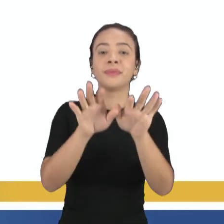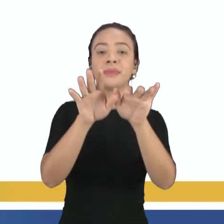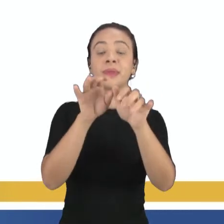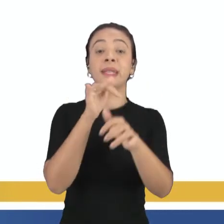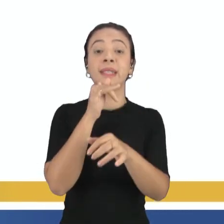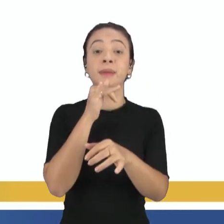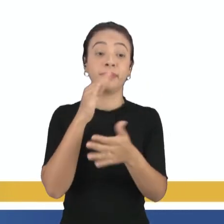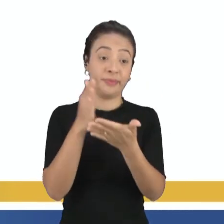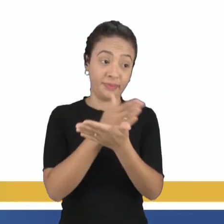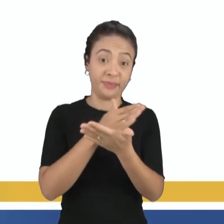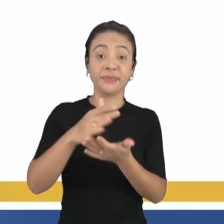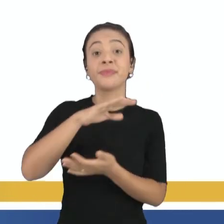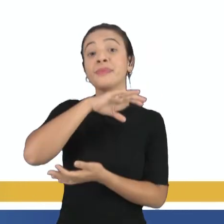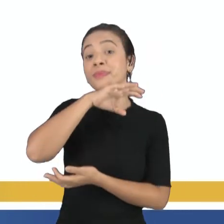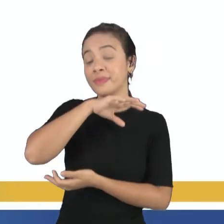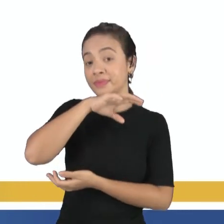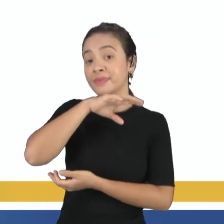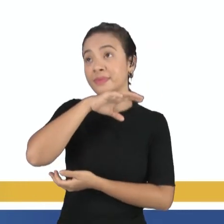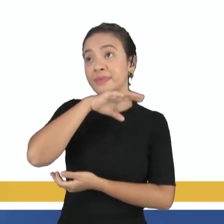temos alguns animais